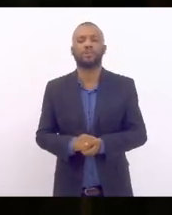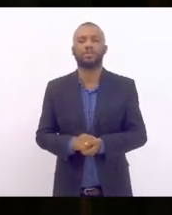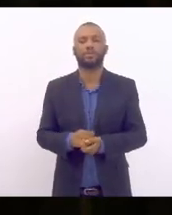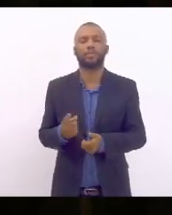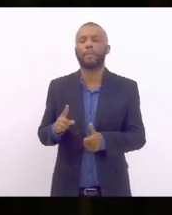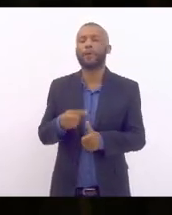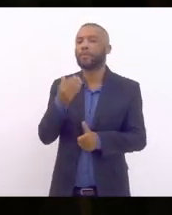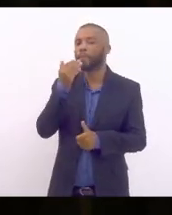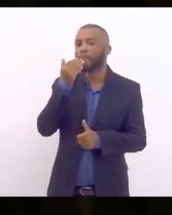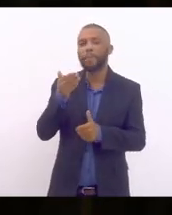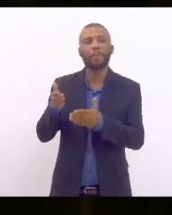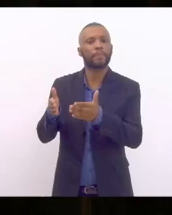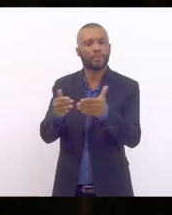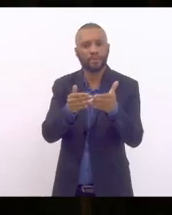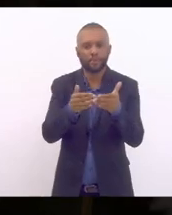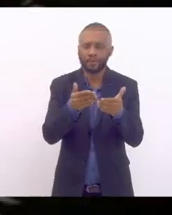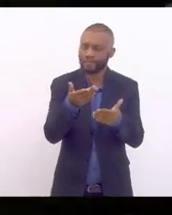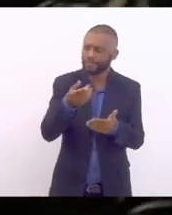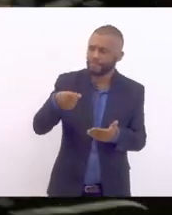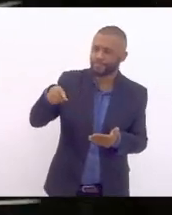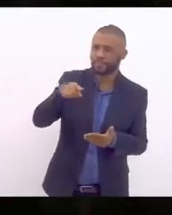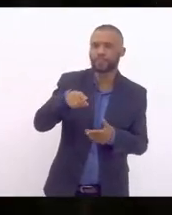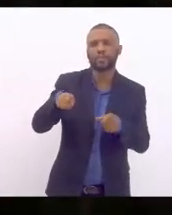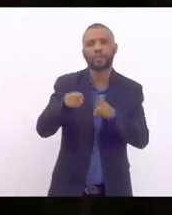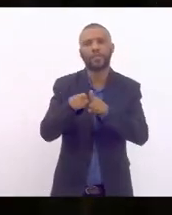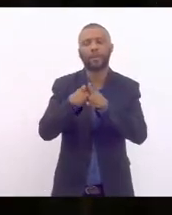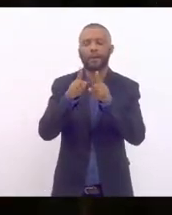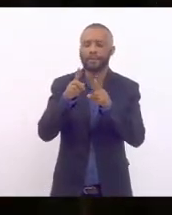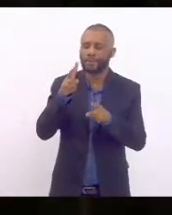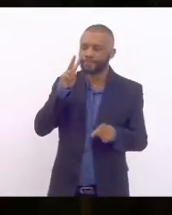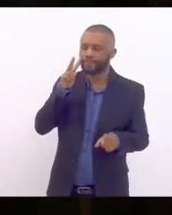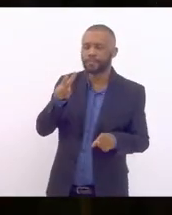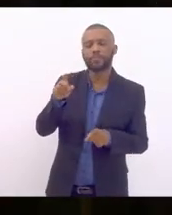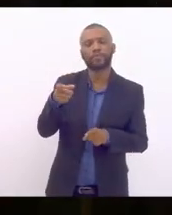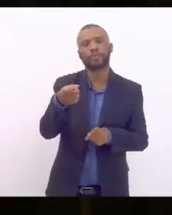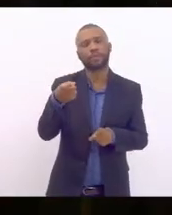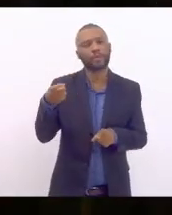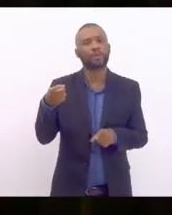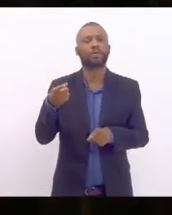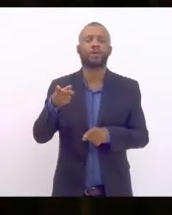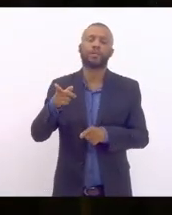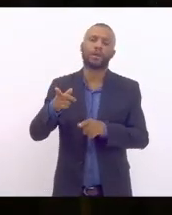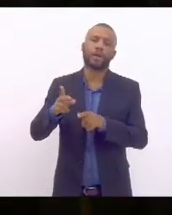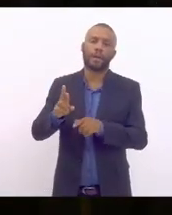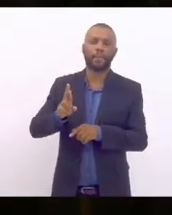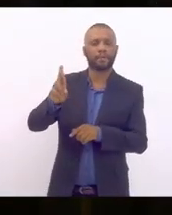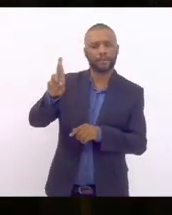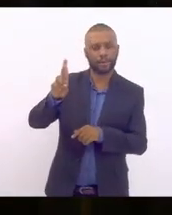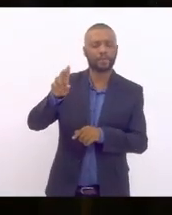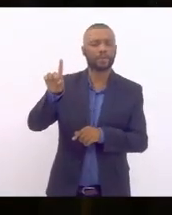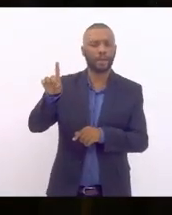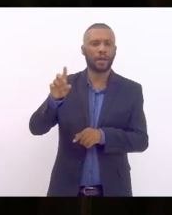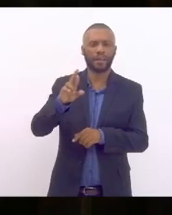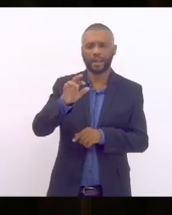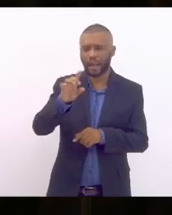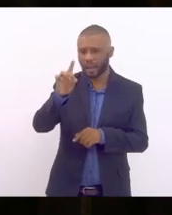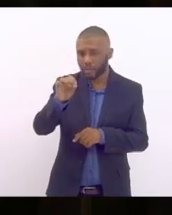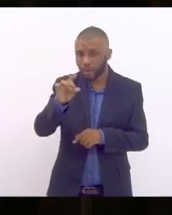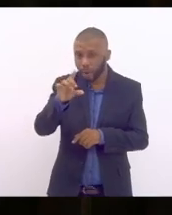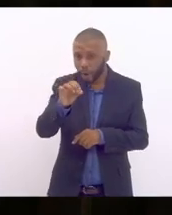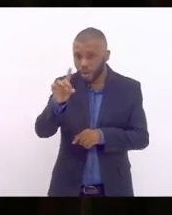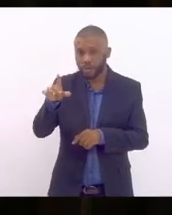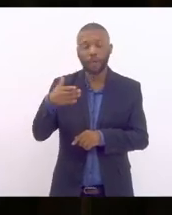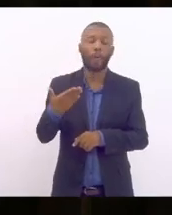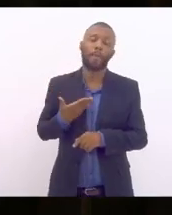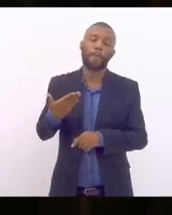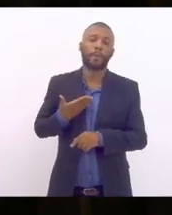primeiro pedido é que a todos os gestores presente É que olhando também ao meu ex reitor Ricardo Lloyd a quem é um amigo de todas as horas e foi